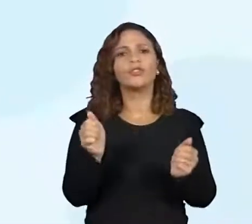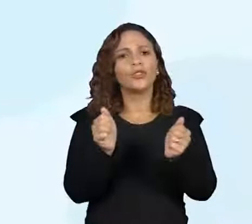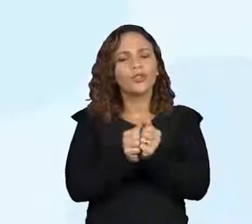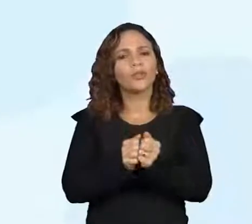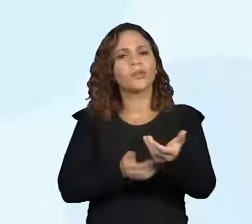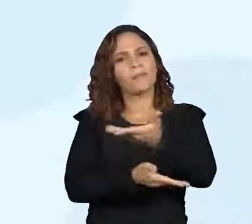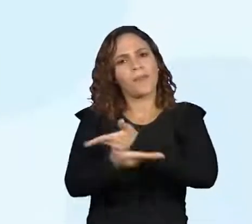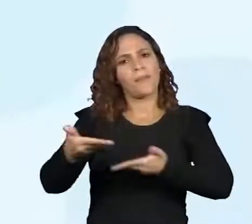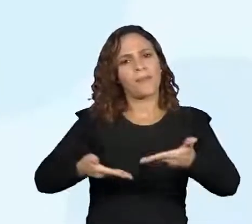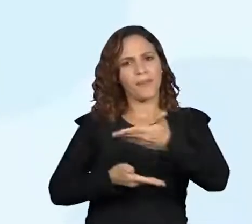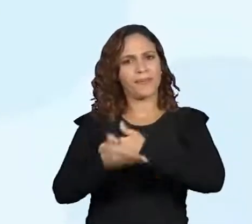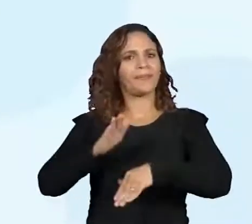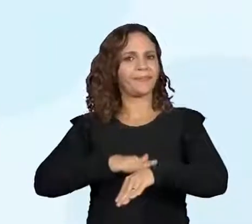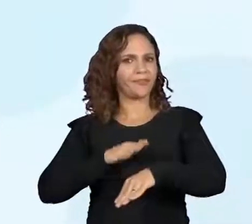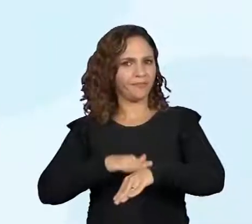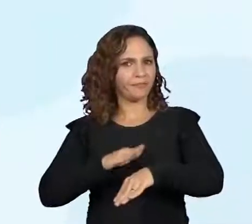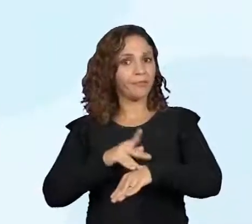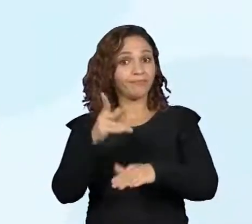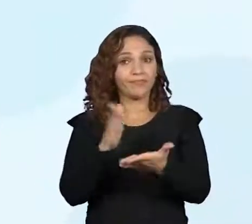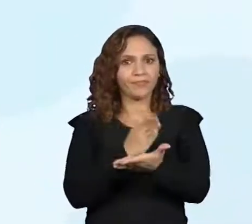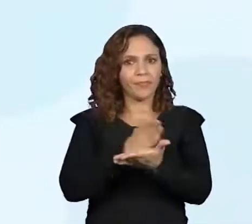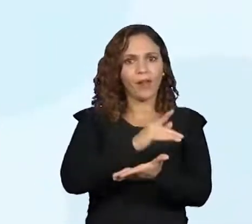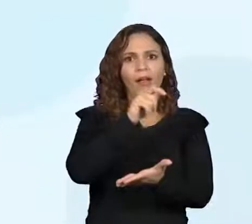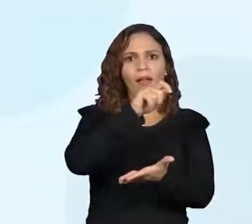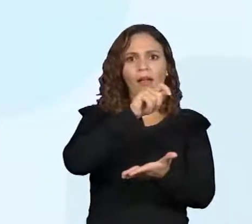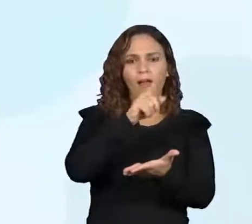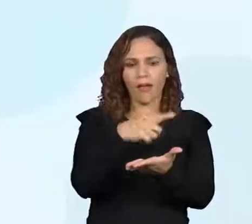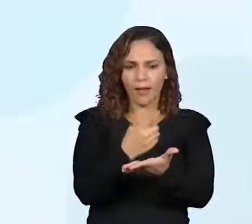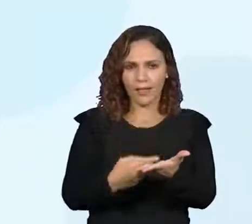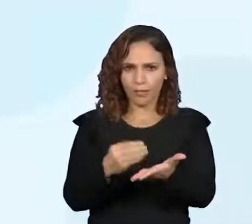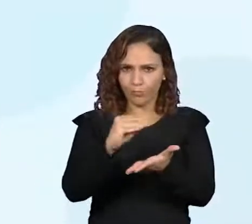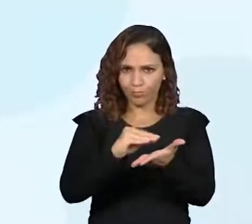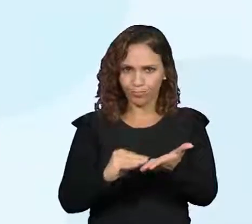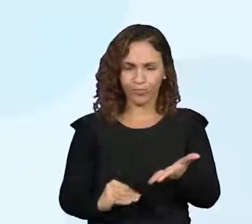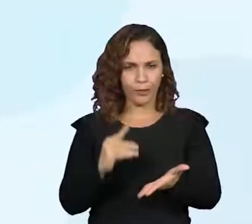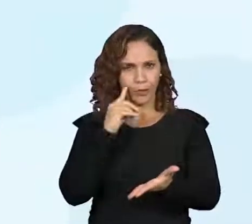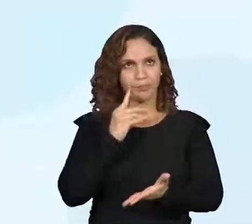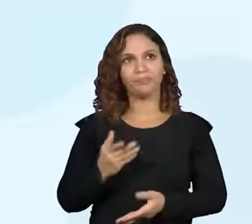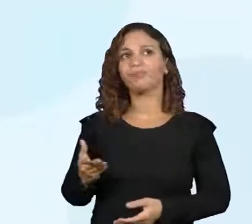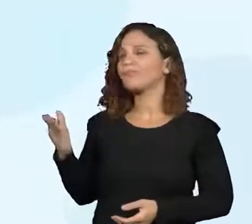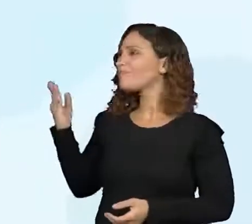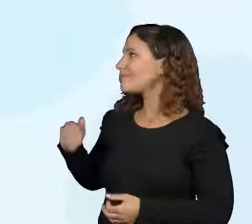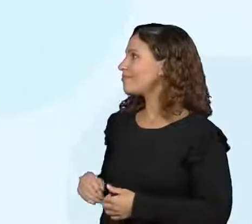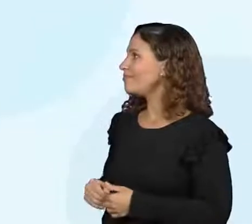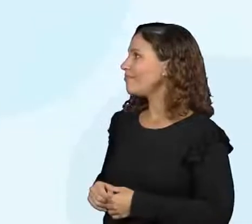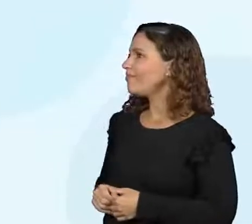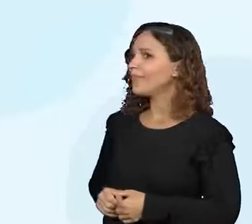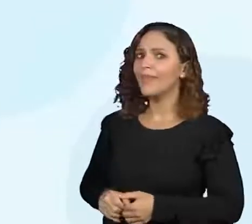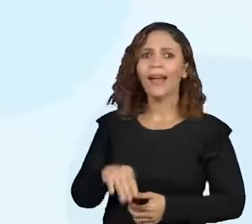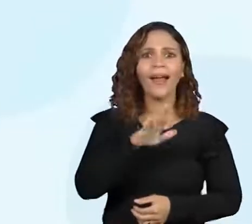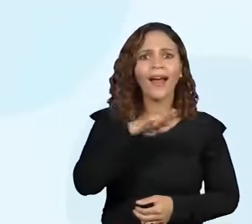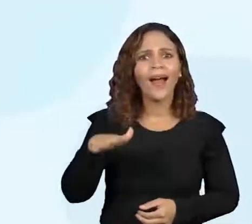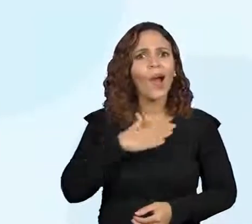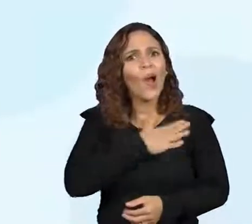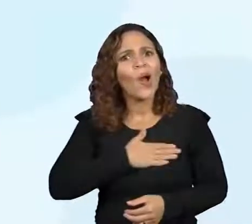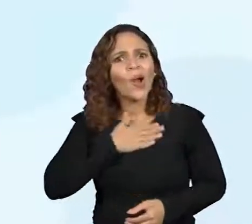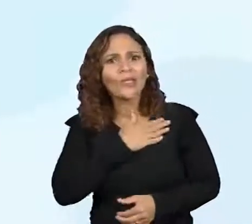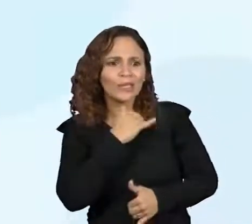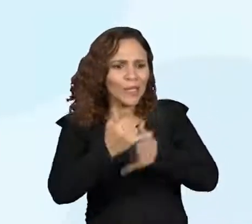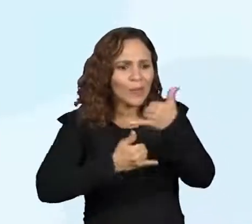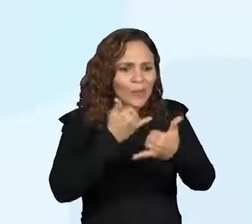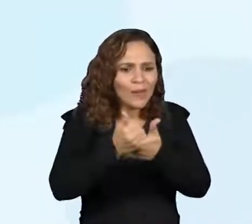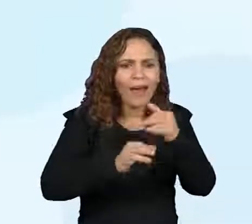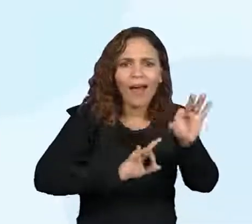aí no seu caderno. Olha lá, as crianças já acharam tão legal organizar suas coleções